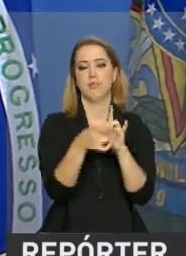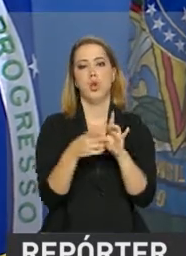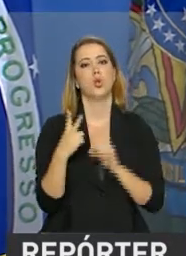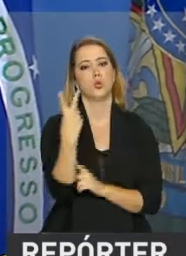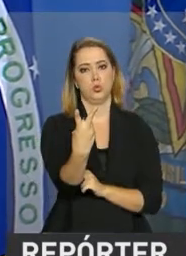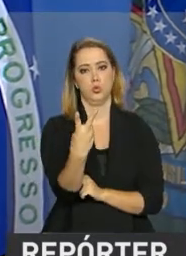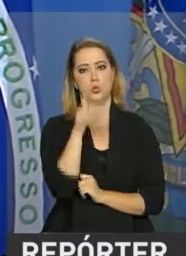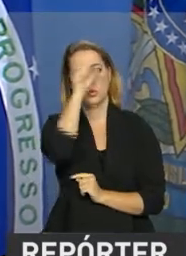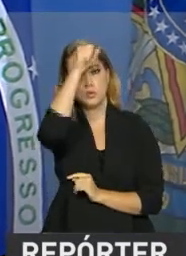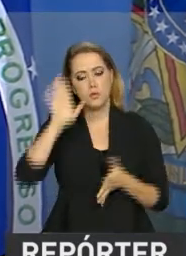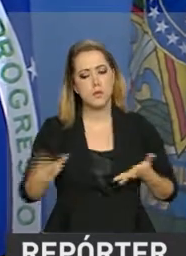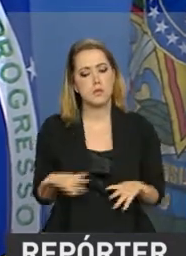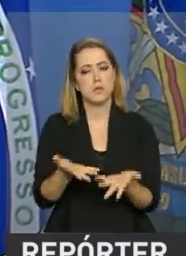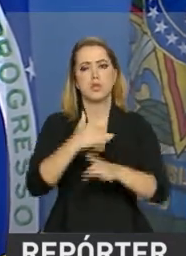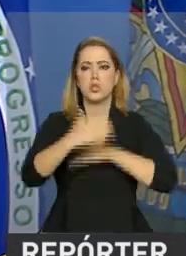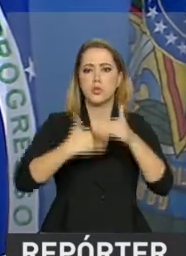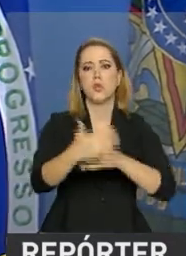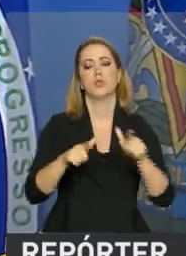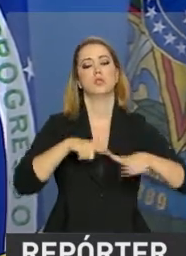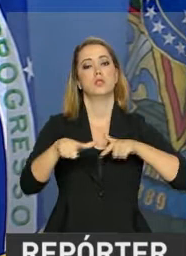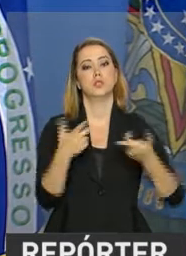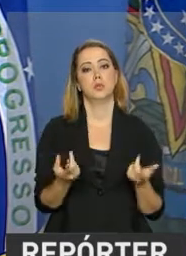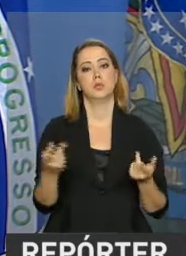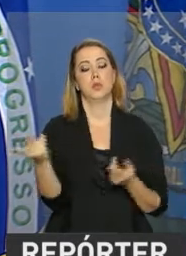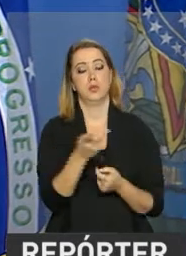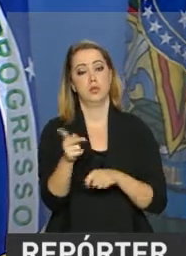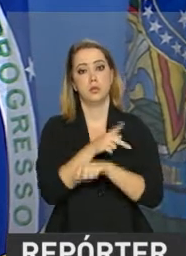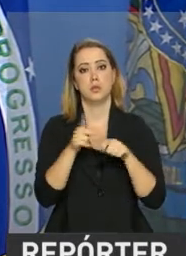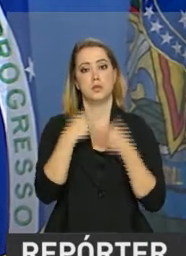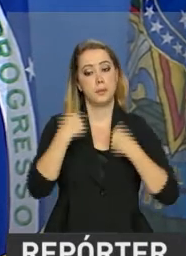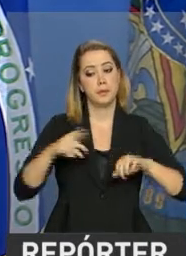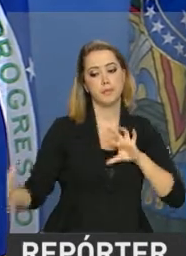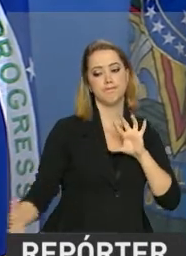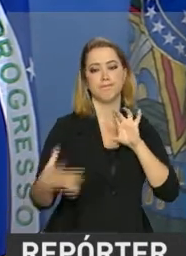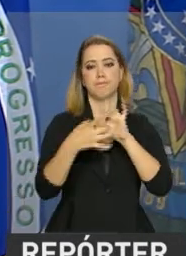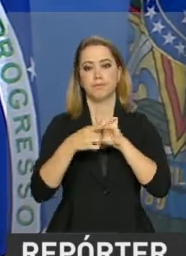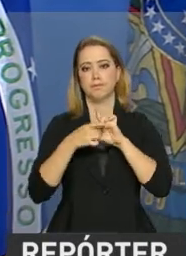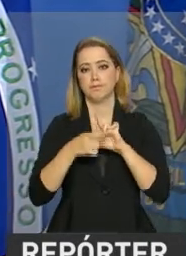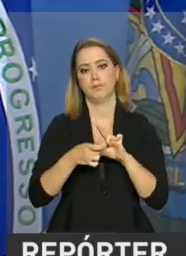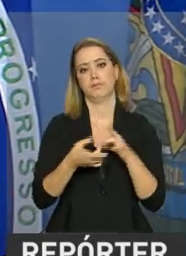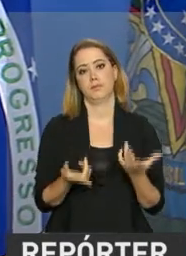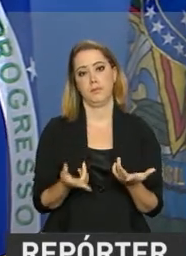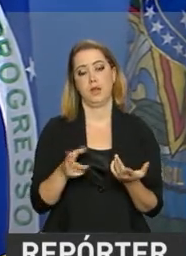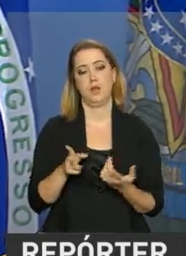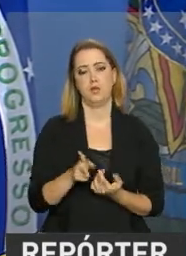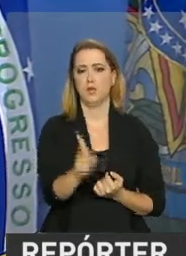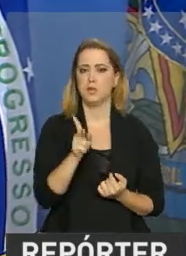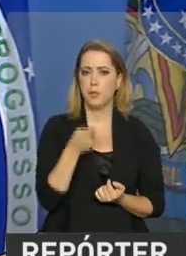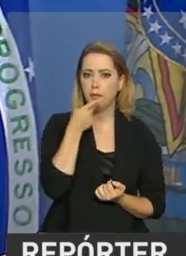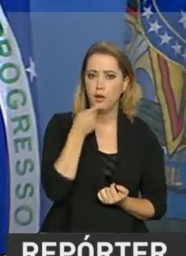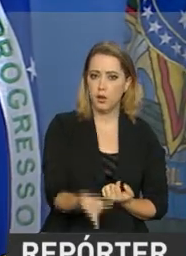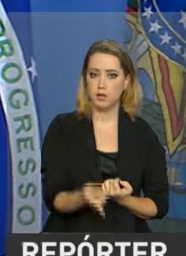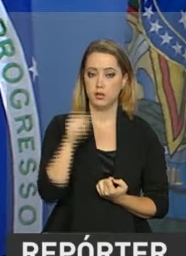produtivas do país que não deve distanciar-se ao contrário deve olhar se cada vez mais se eu estou falando que